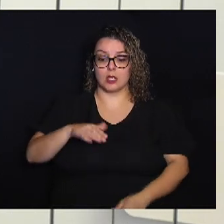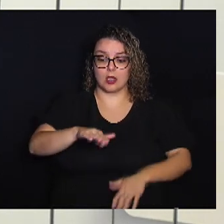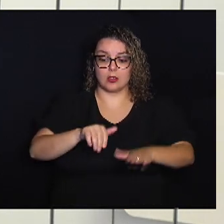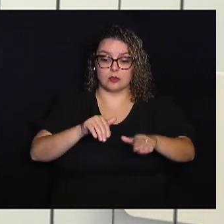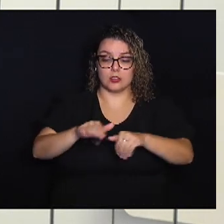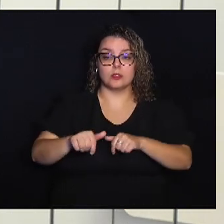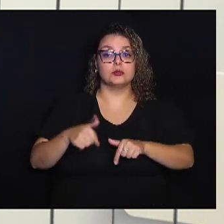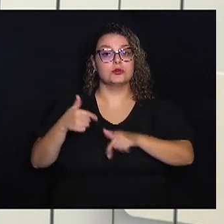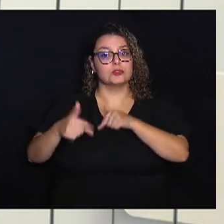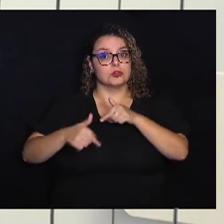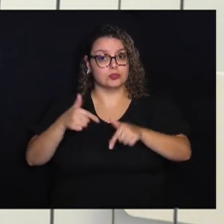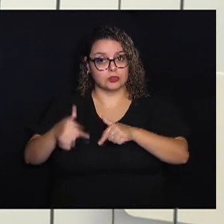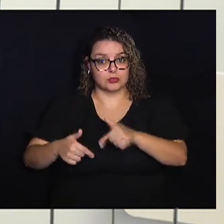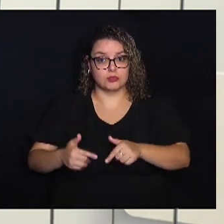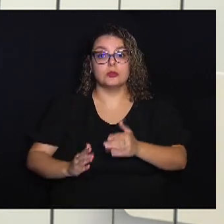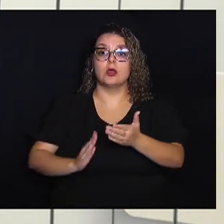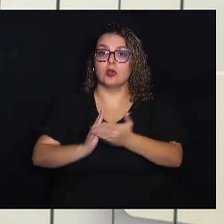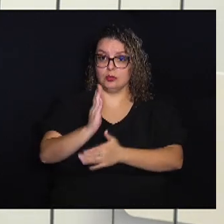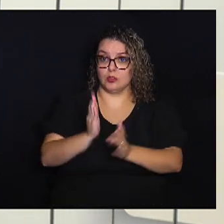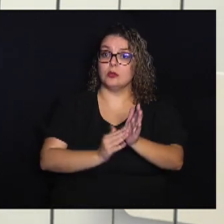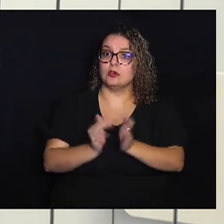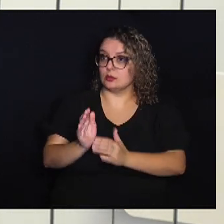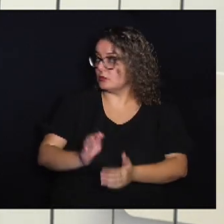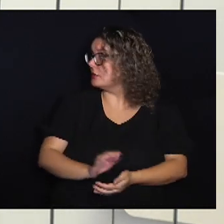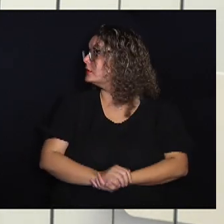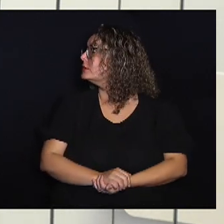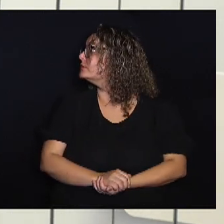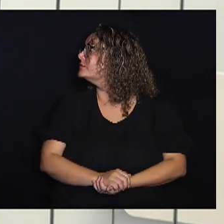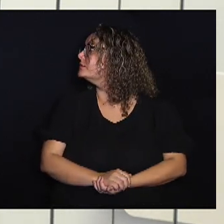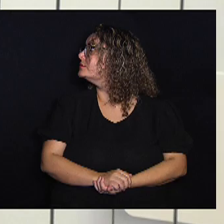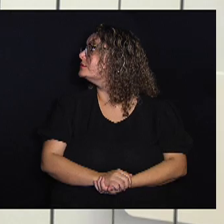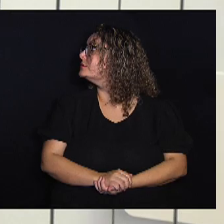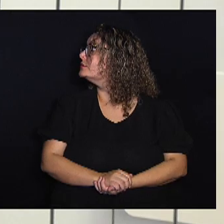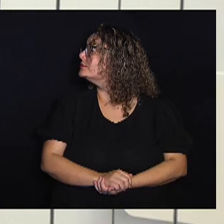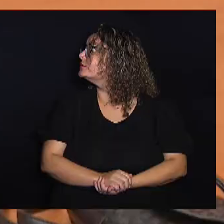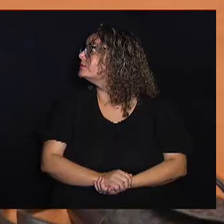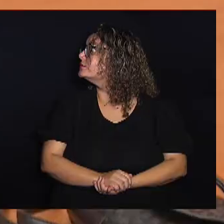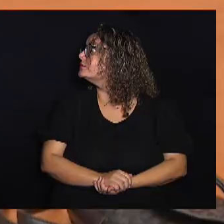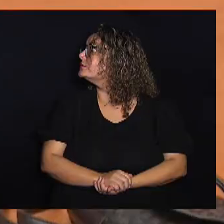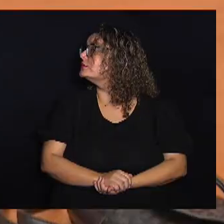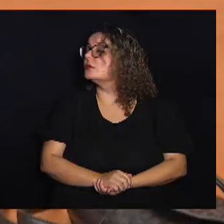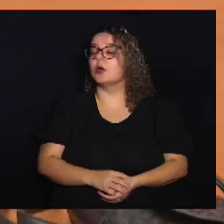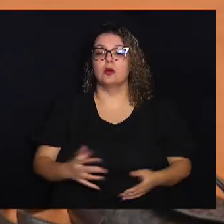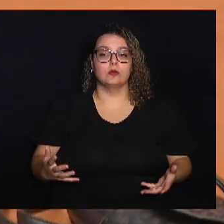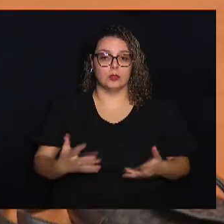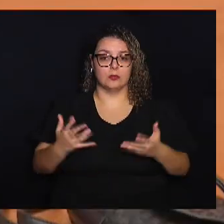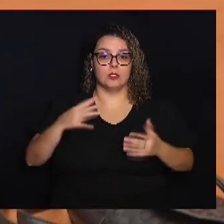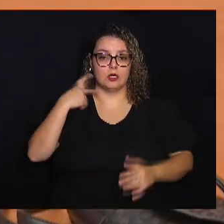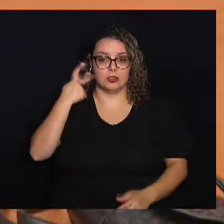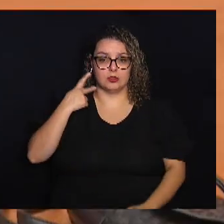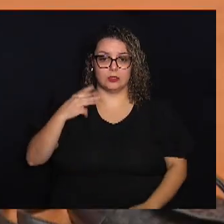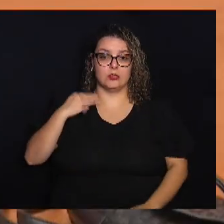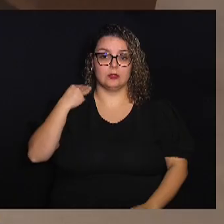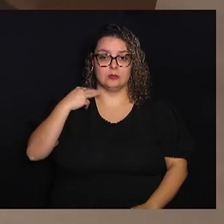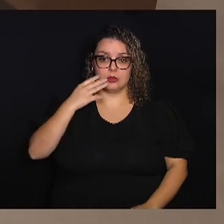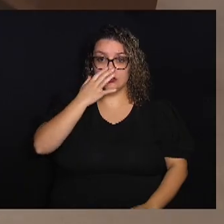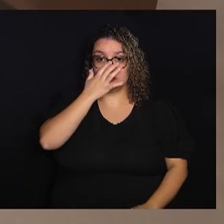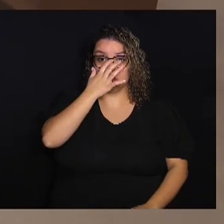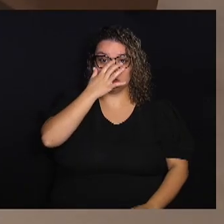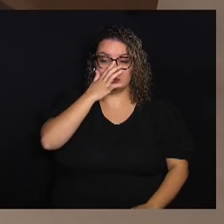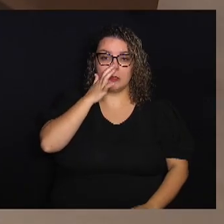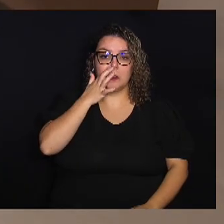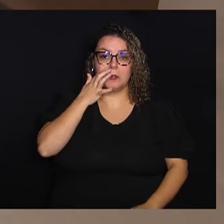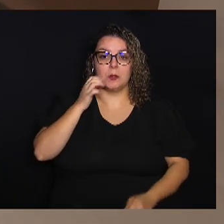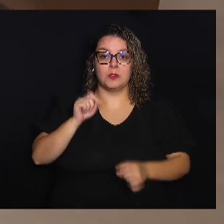dos trabalhadores aprovados em concurso. Por iniciativa da vereadora Mariana Conte,